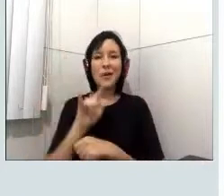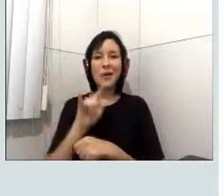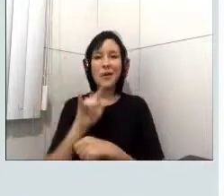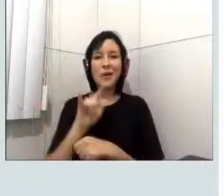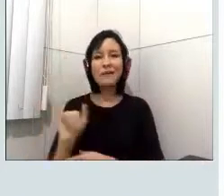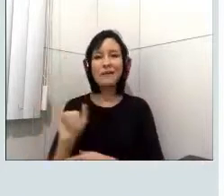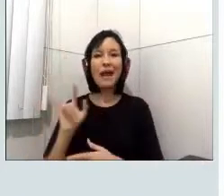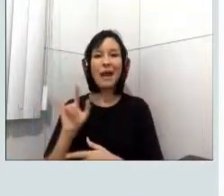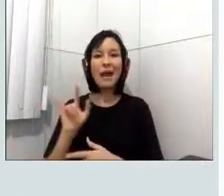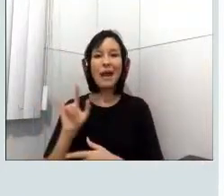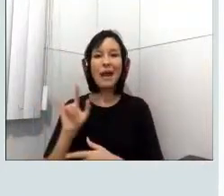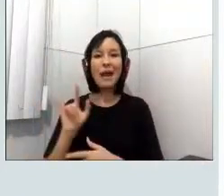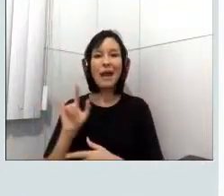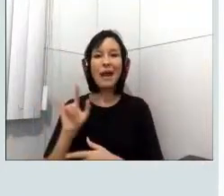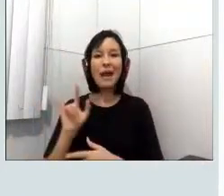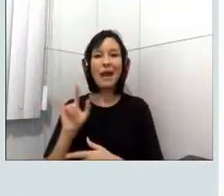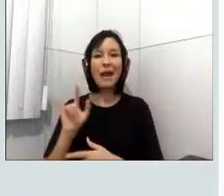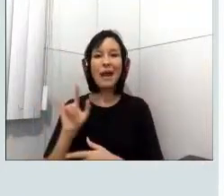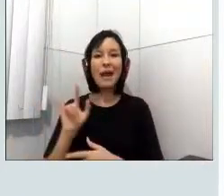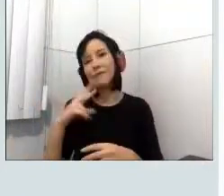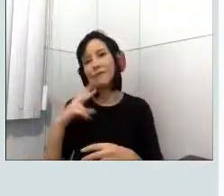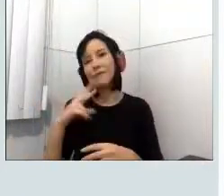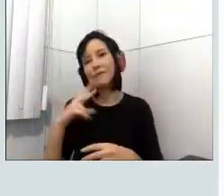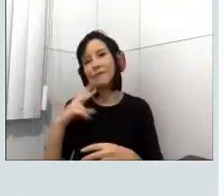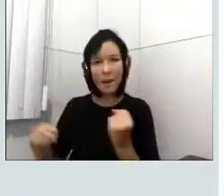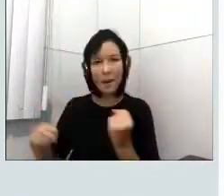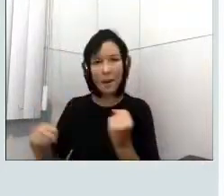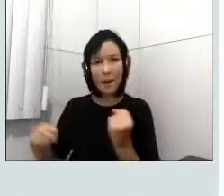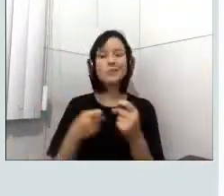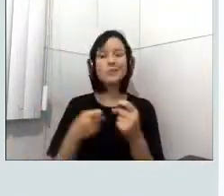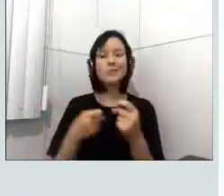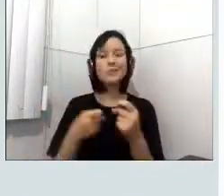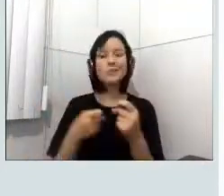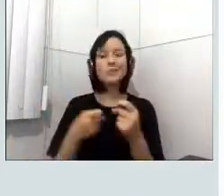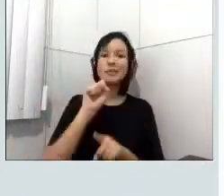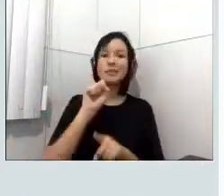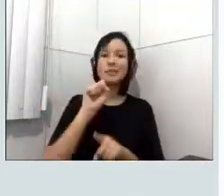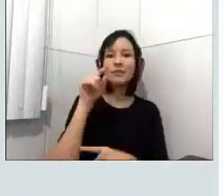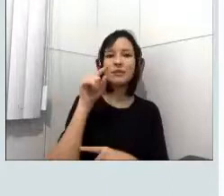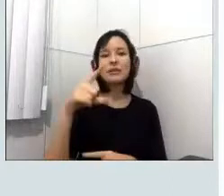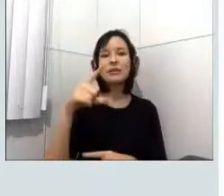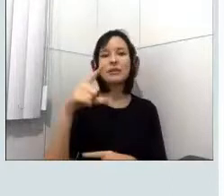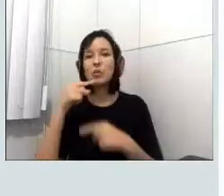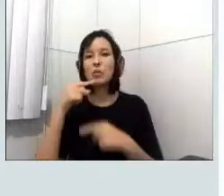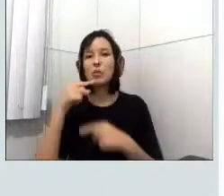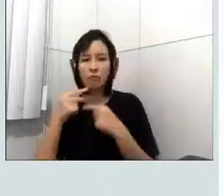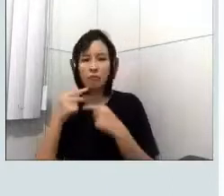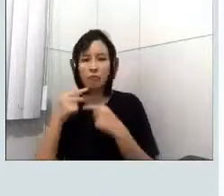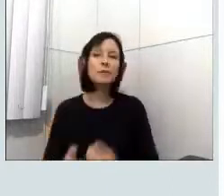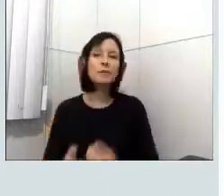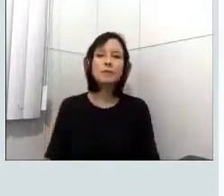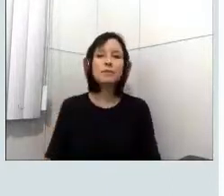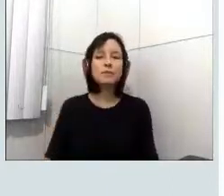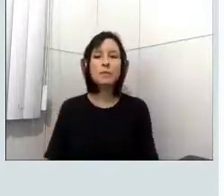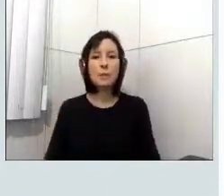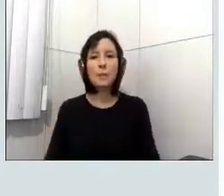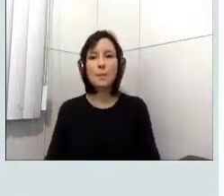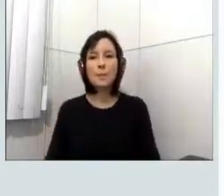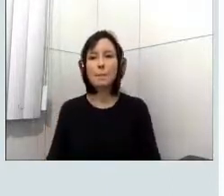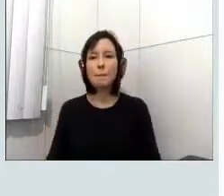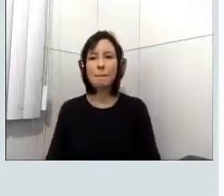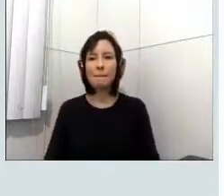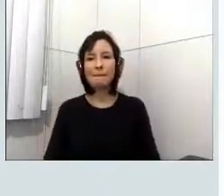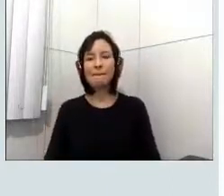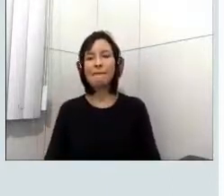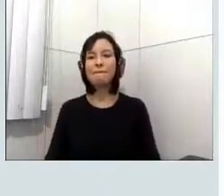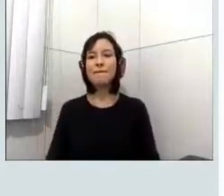E eu vou estar de apoio para ajudar vocês também, né? Caso vocês tenham alguma dúvida. Deixa eu olhar o chat de